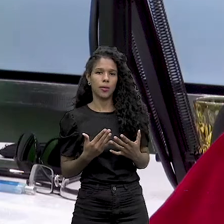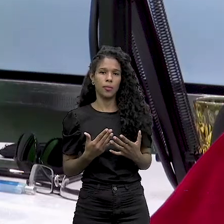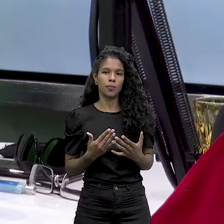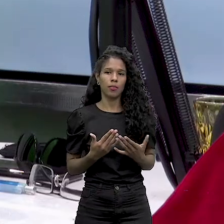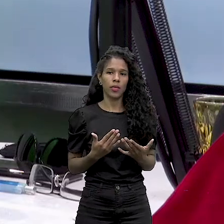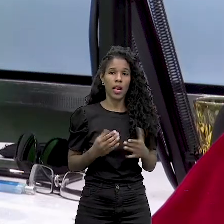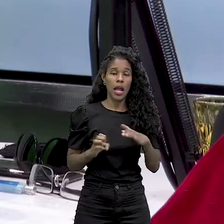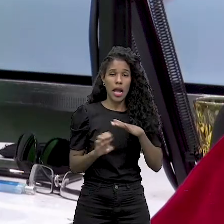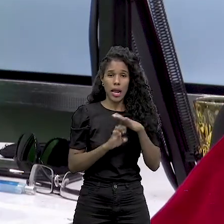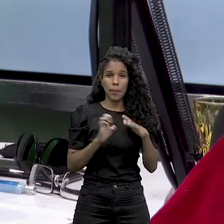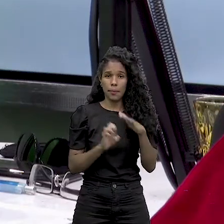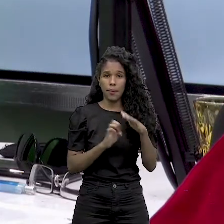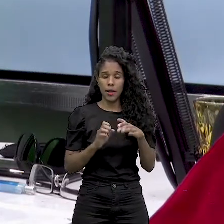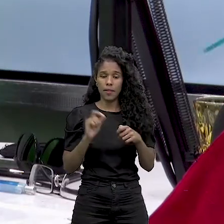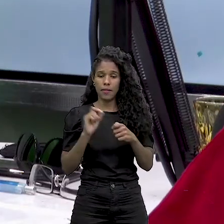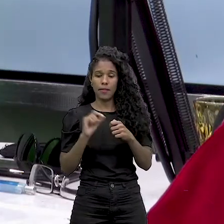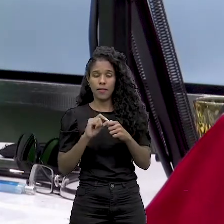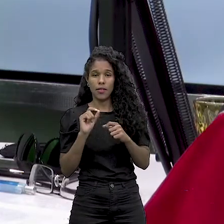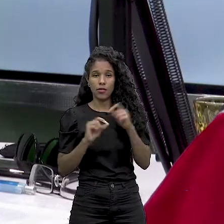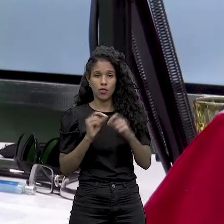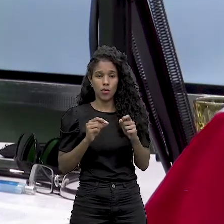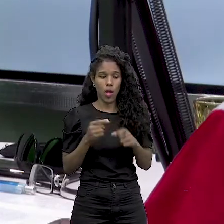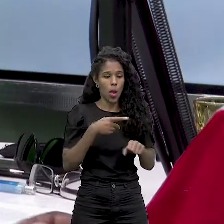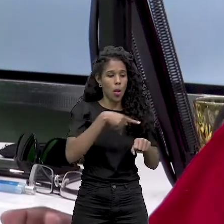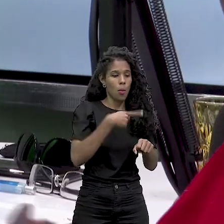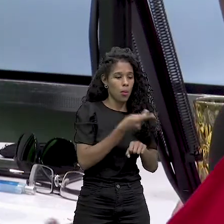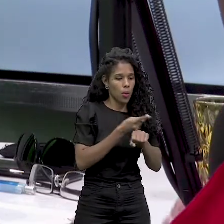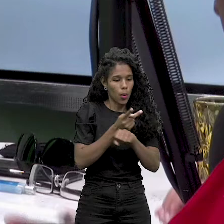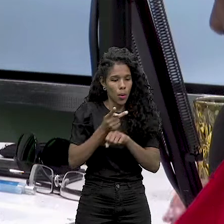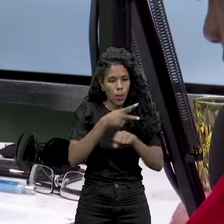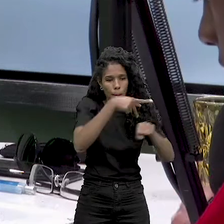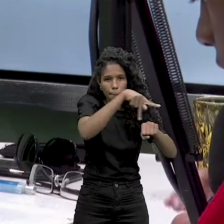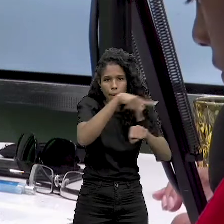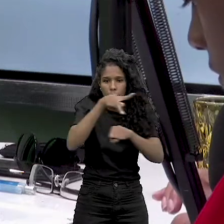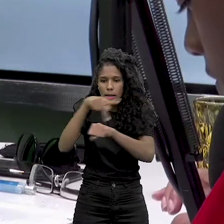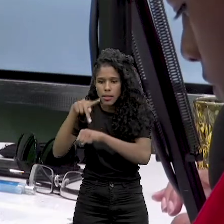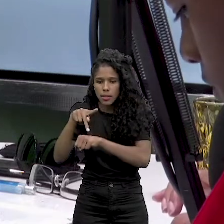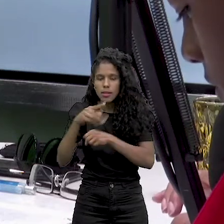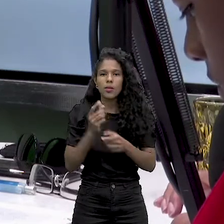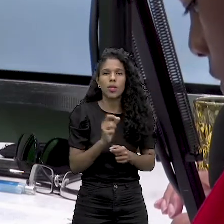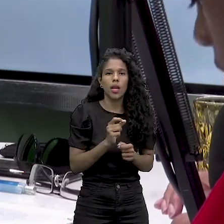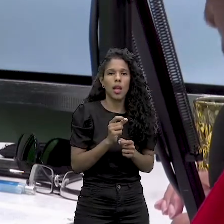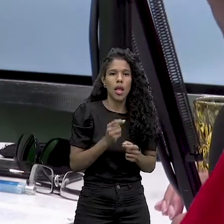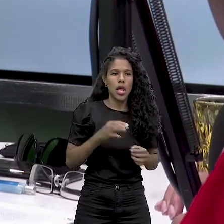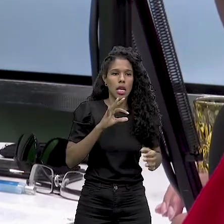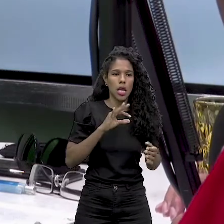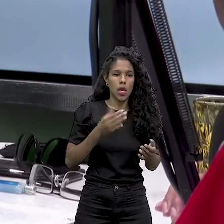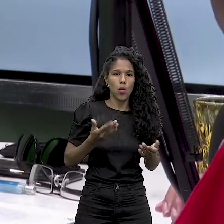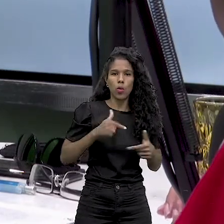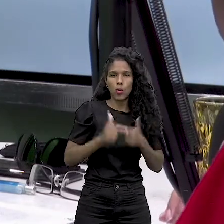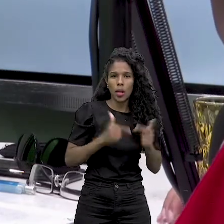também gera emprego. Então é tudo contrabalanceado das coisas, tá? Então nós temos competitividade, cada um